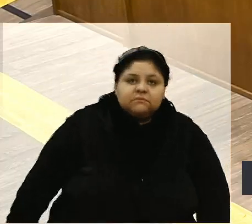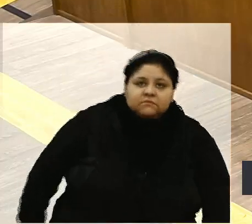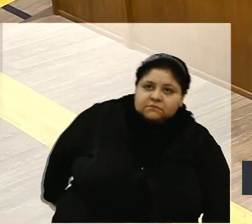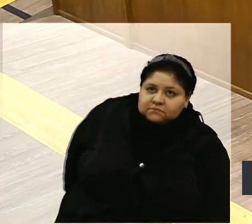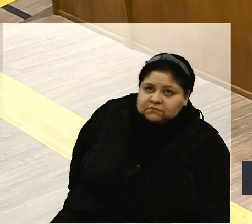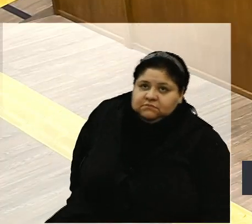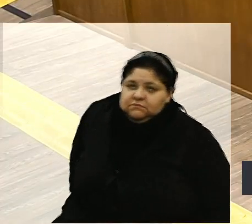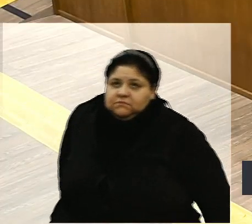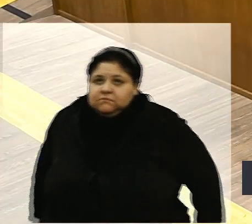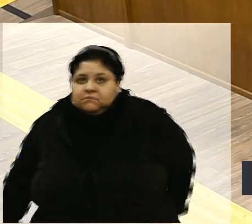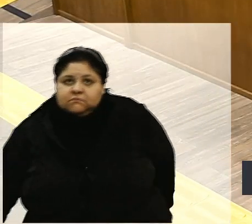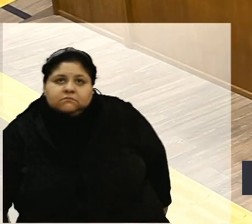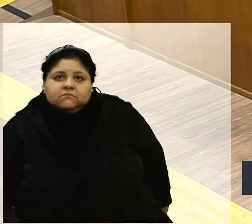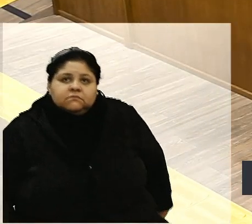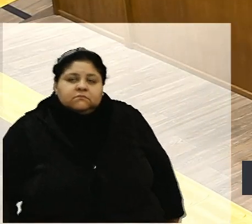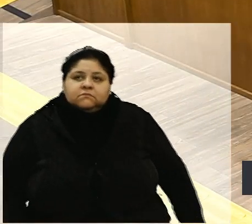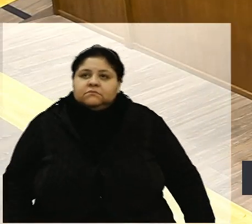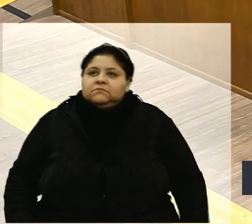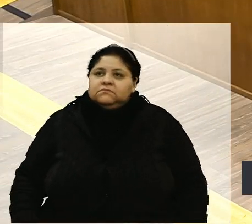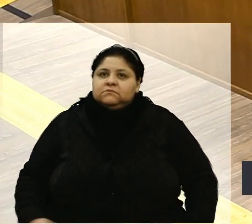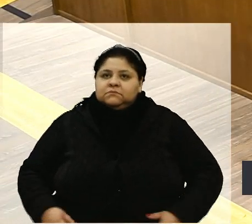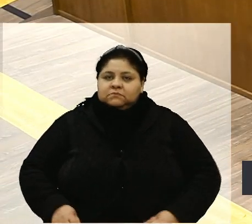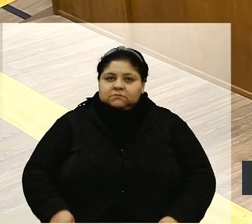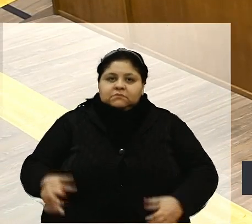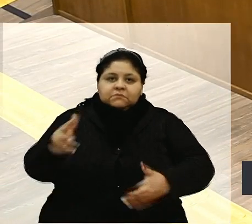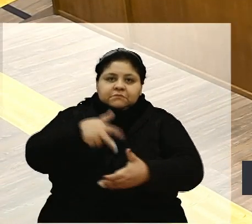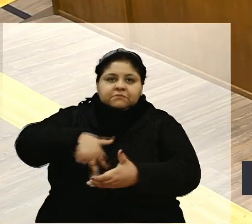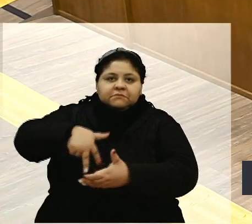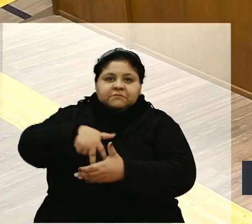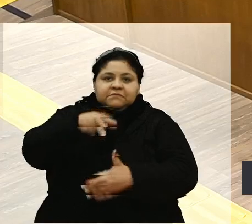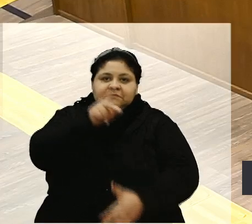Bancada esquerda, bancada Novo, na tribuna, vereador Zanquim.